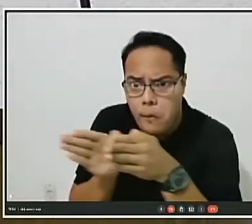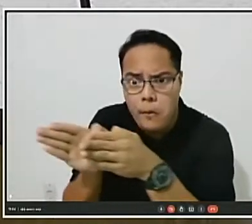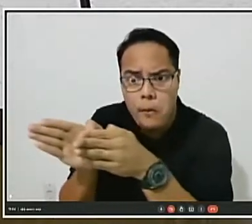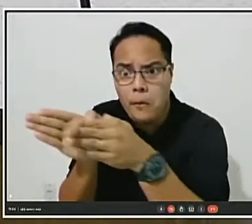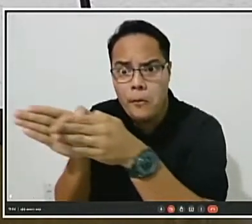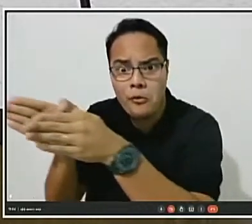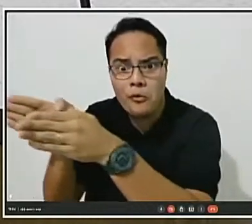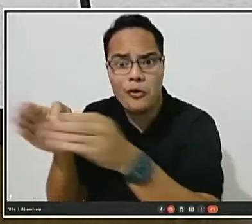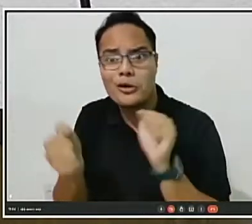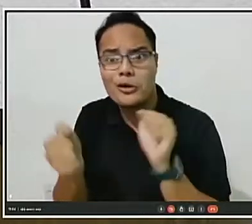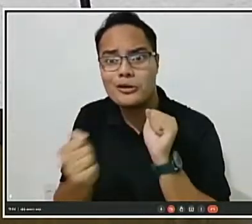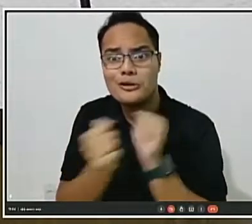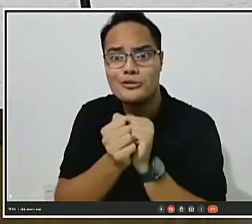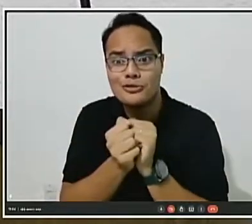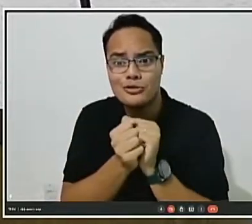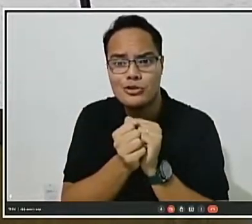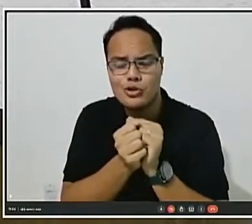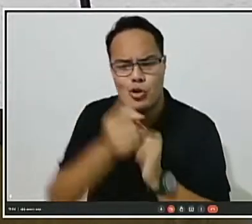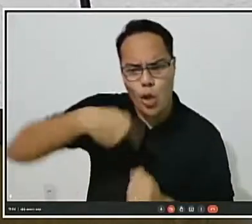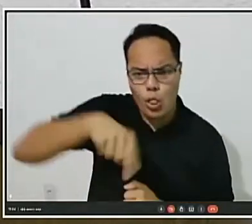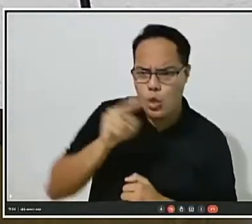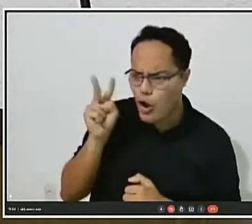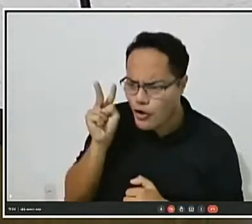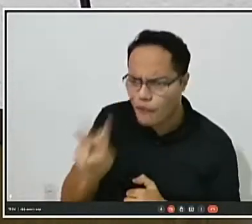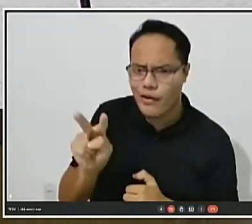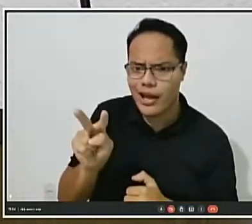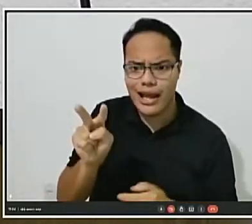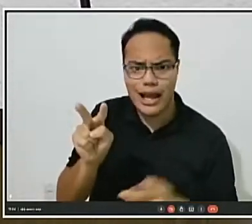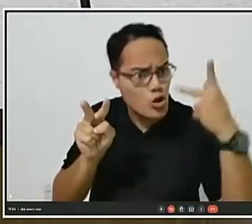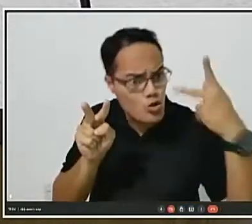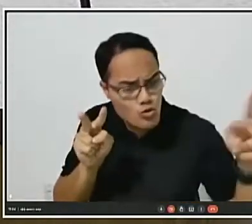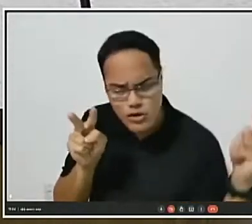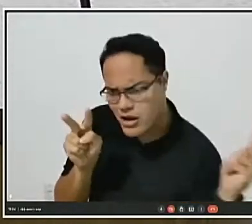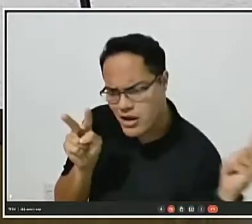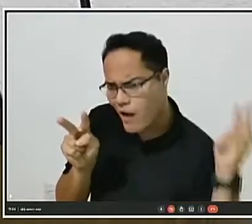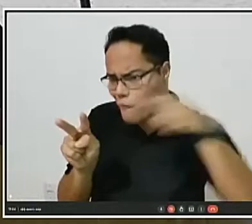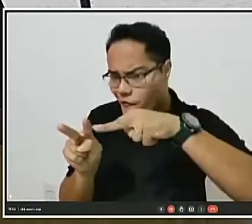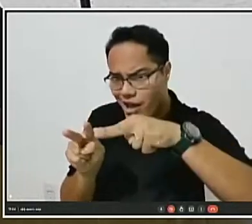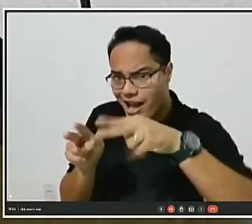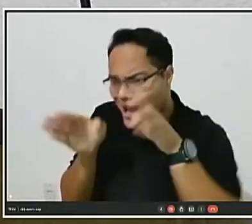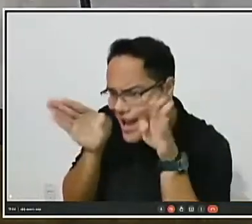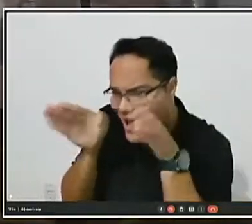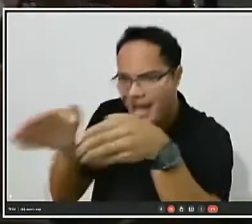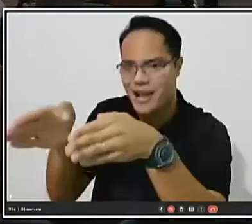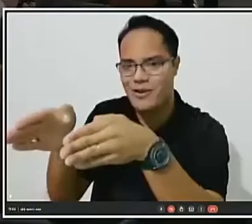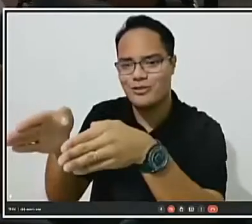Seu olhar é o nosso olhar, você não está só. Venha para a LAD. Boa noite.